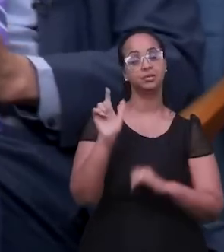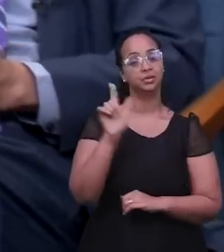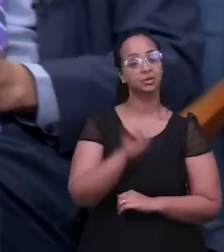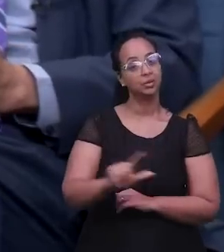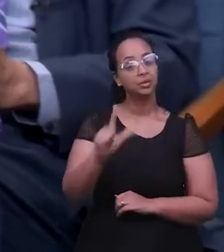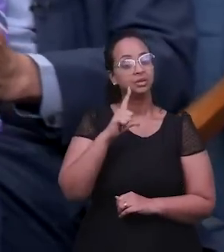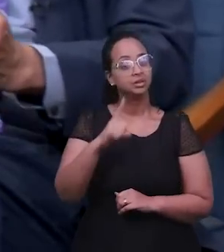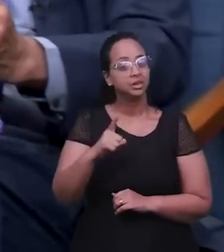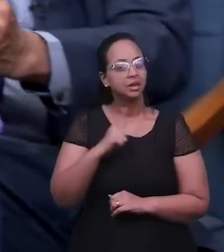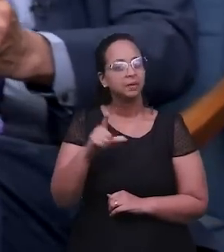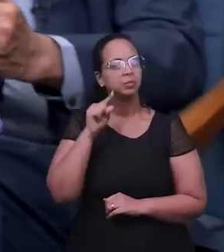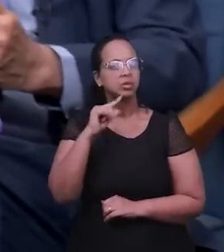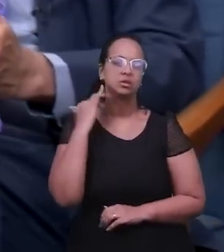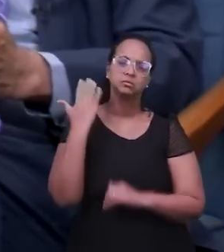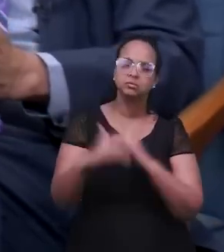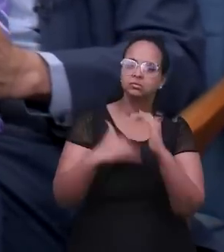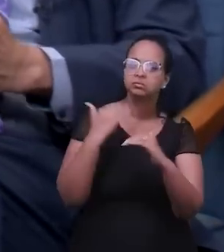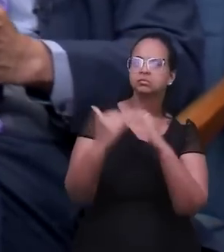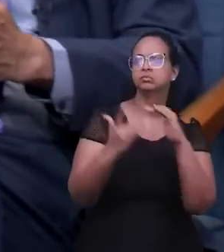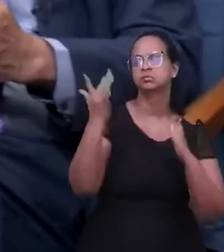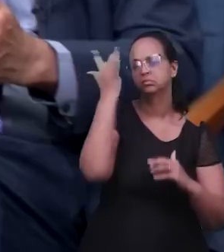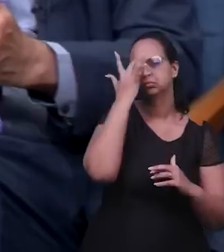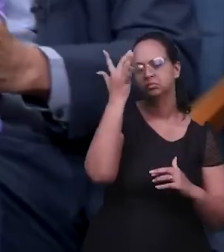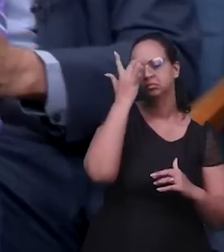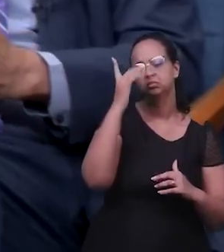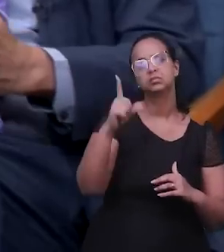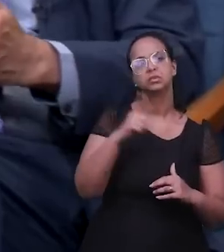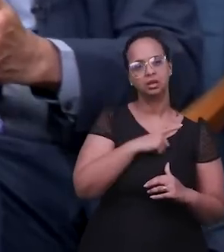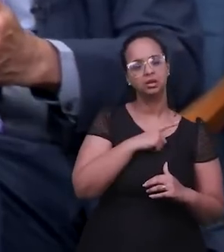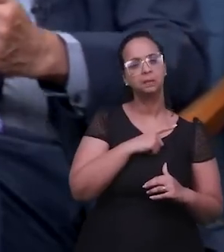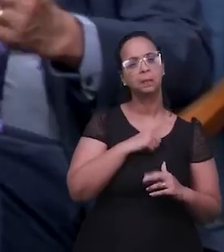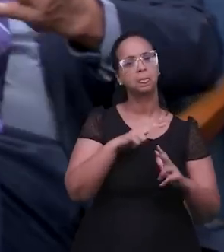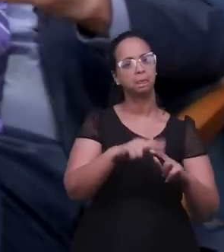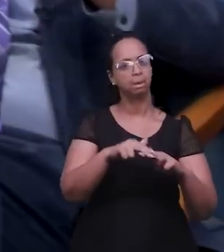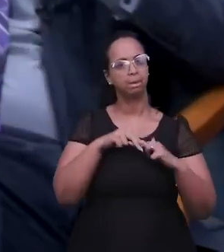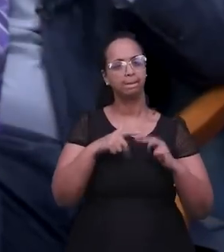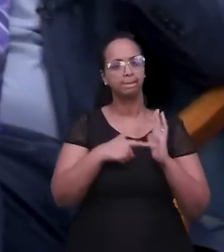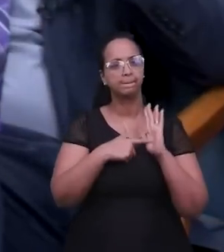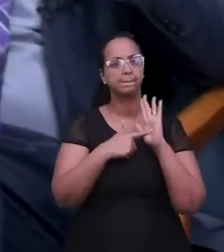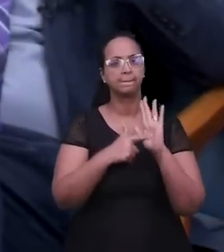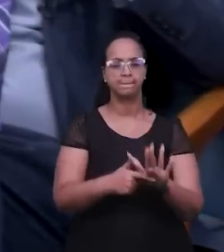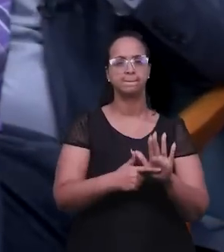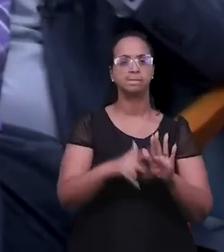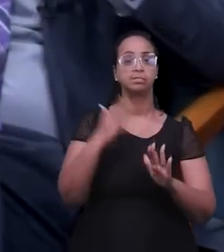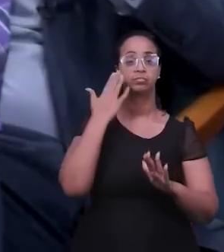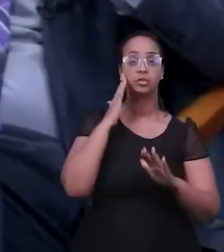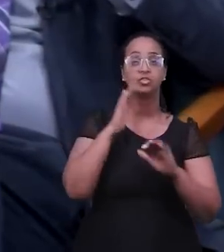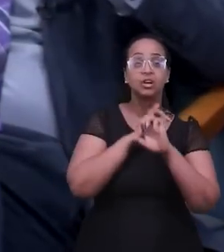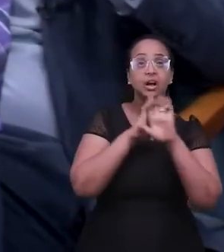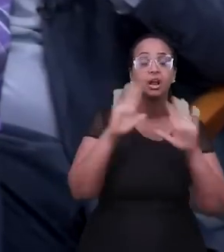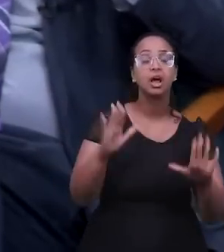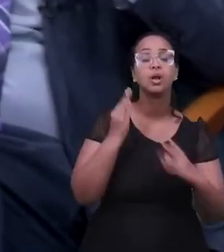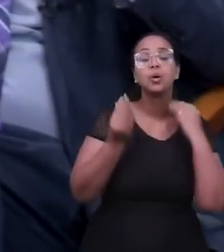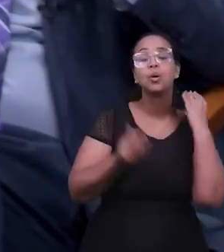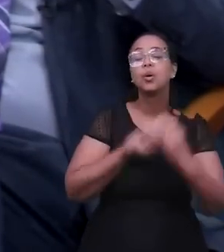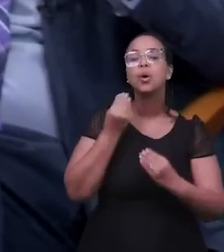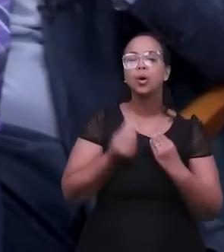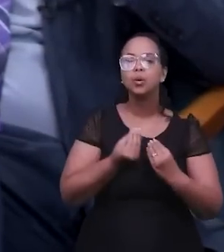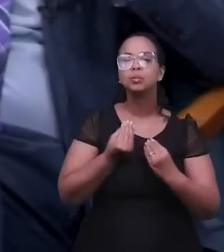e crescemos nisso. É claro, você se desenvolve, amadurece como corpo. Então essa colocação